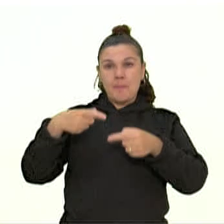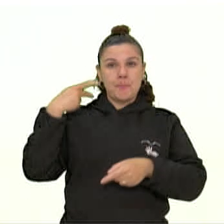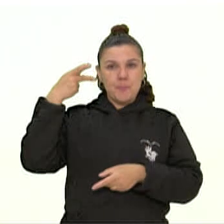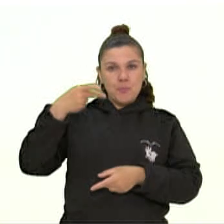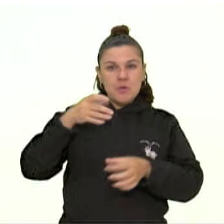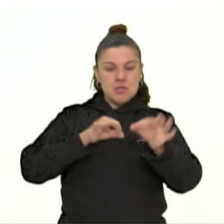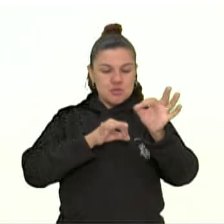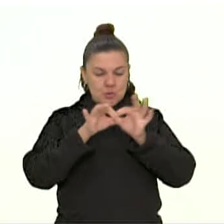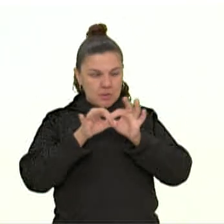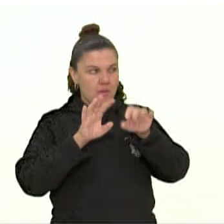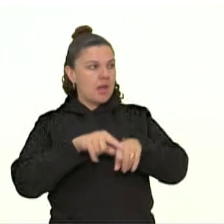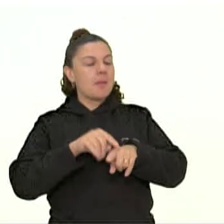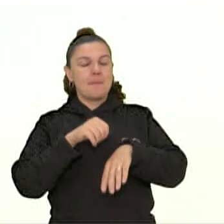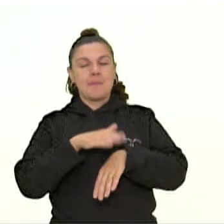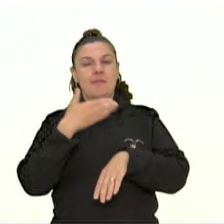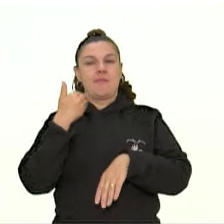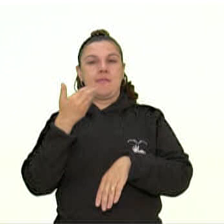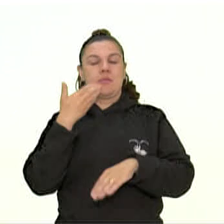ela é mais flexível, tá?